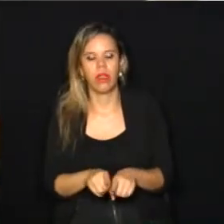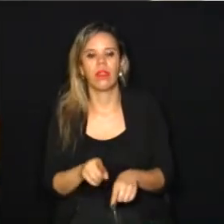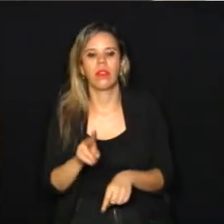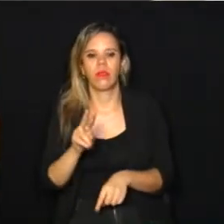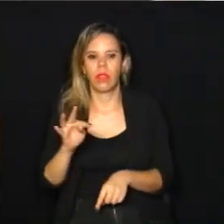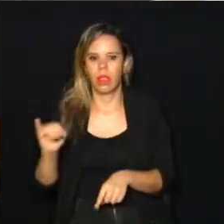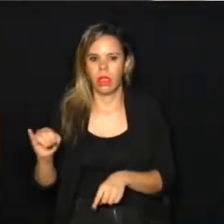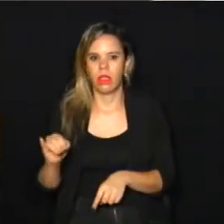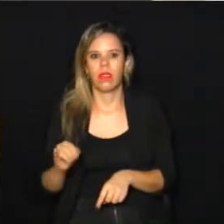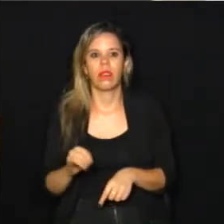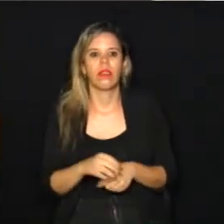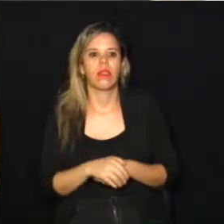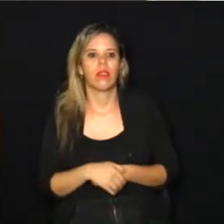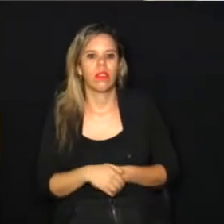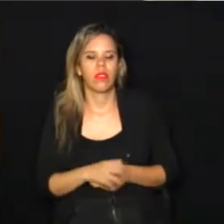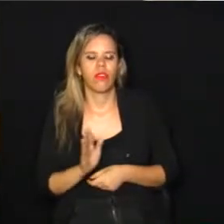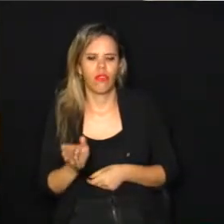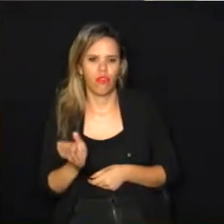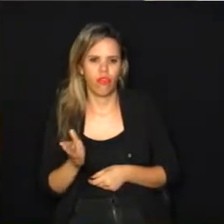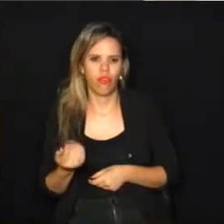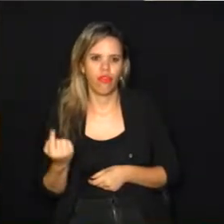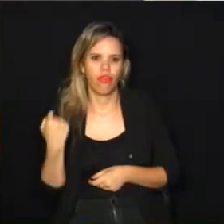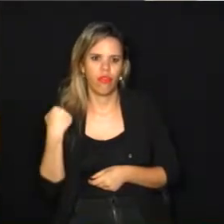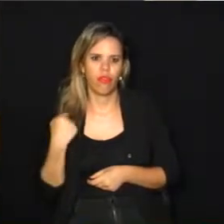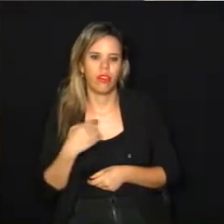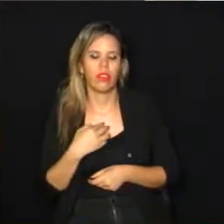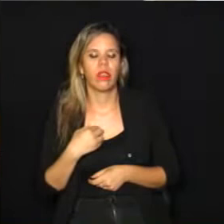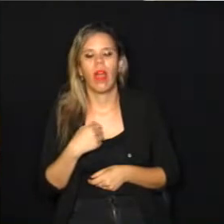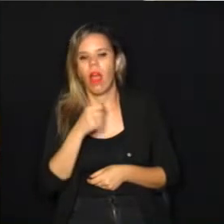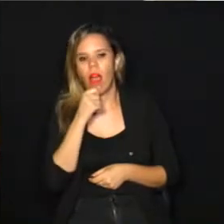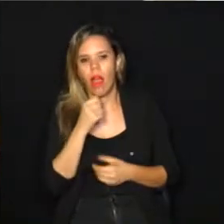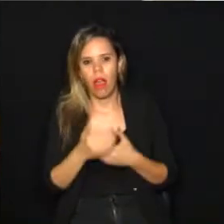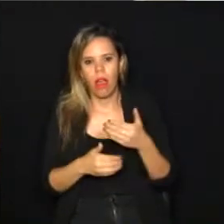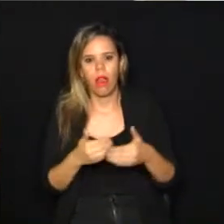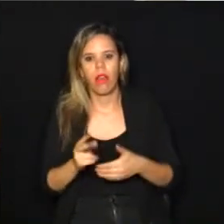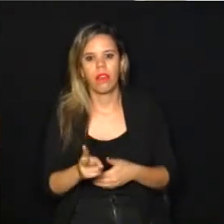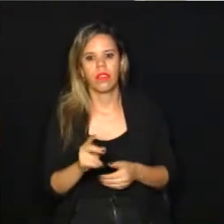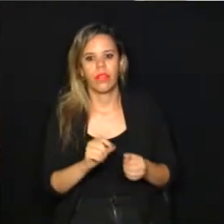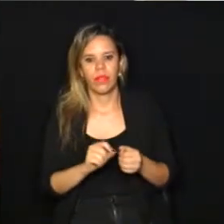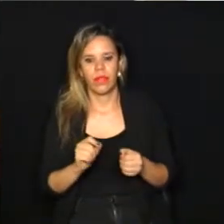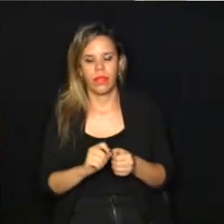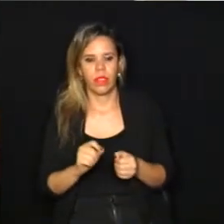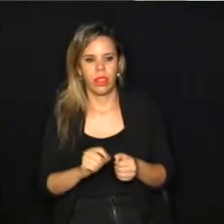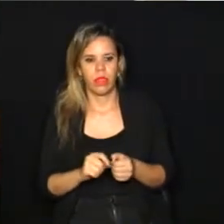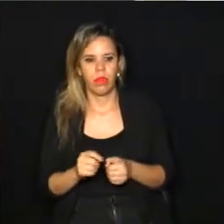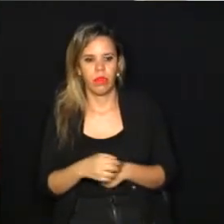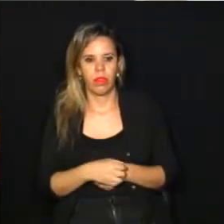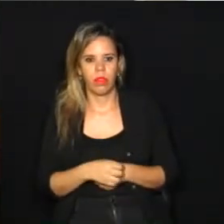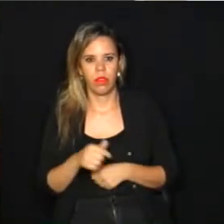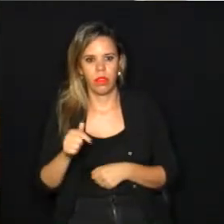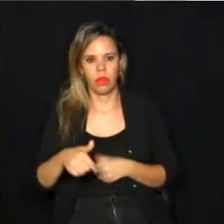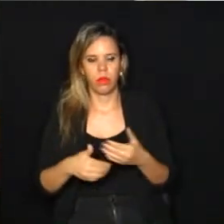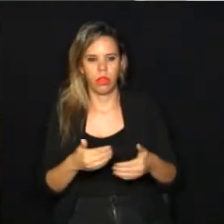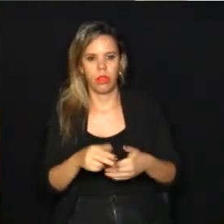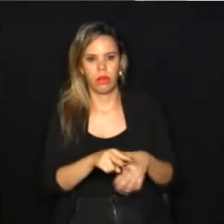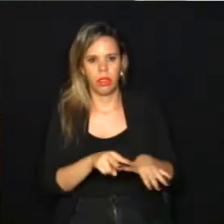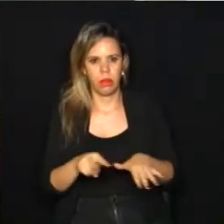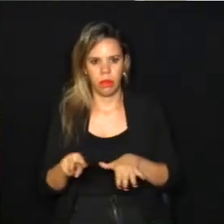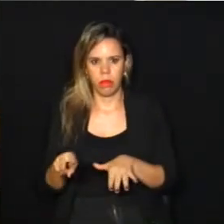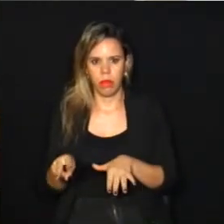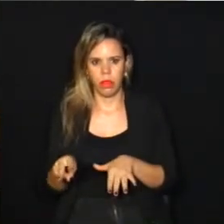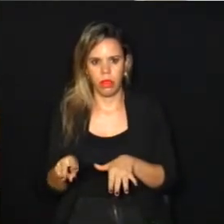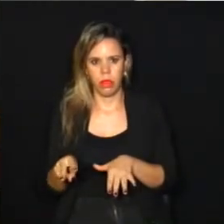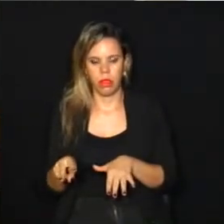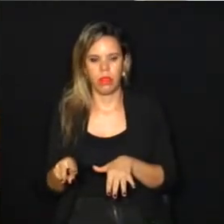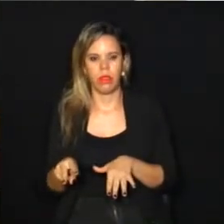dos emergenciais que já estavam, que ainda estão vigentes, e faremos, nesta próxima semana, um